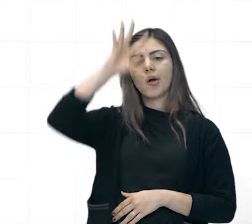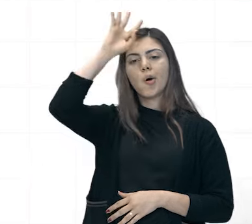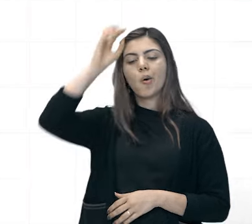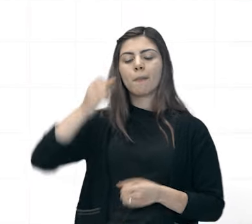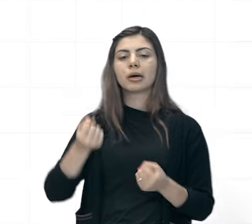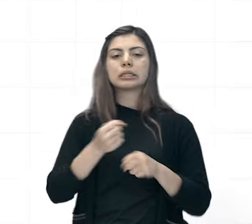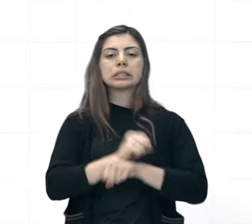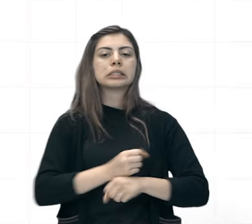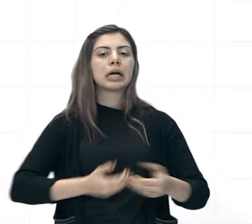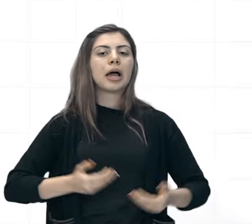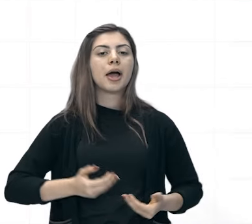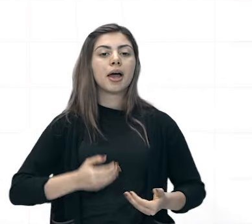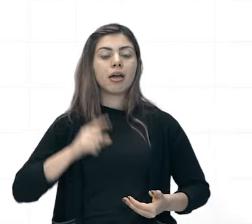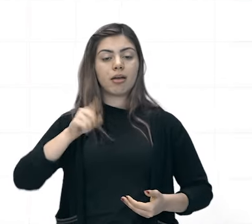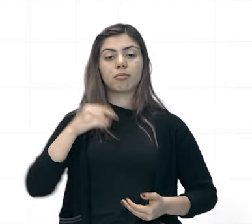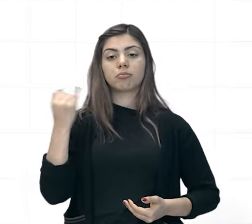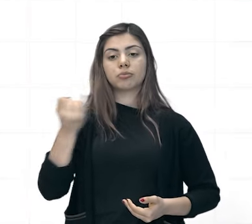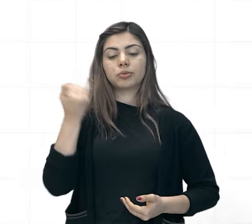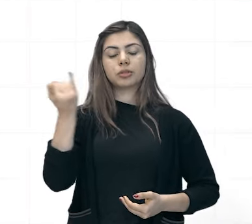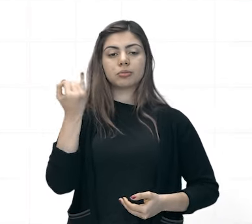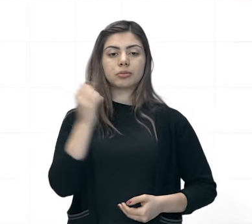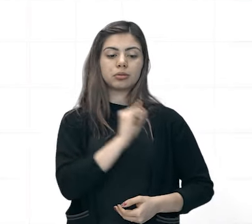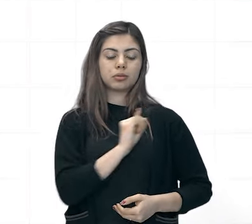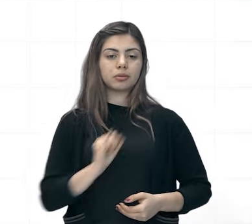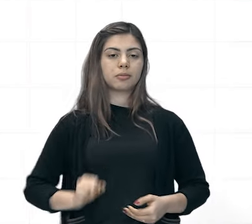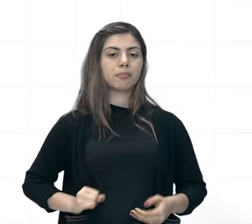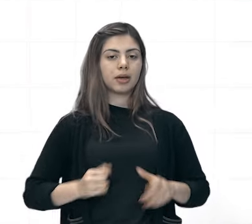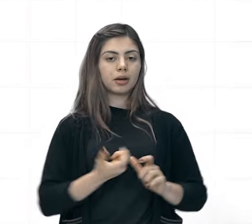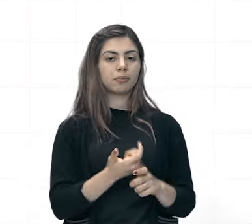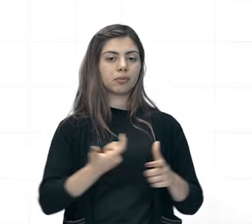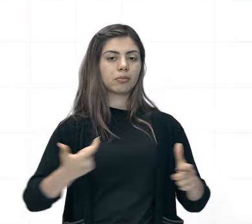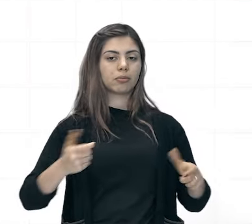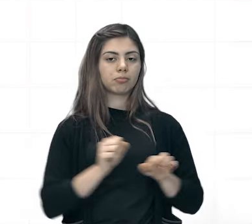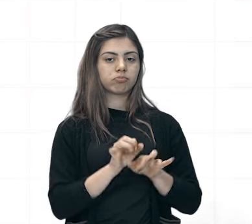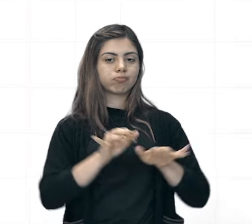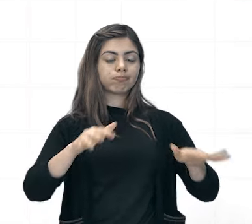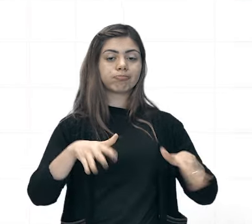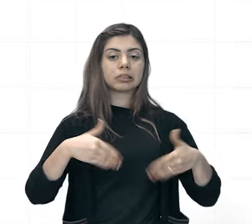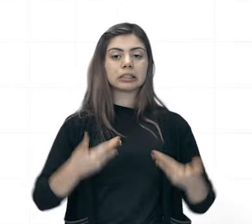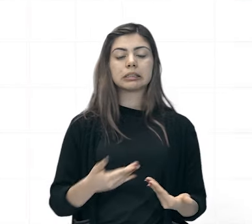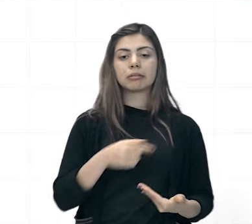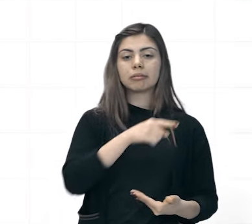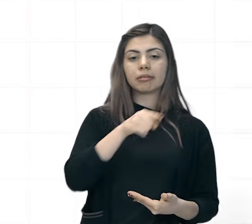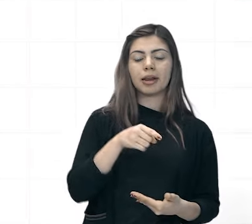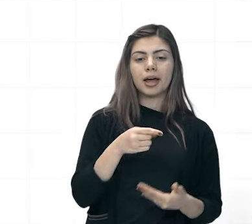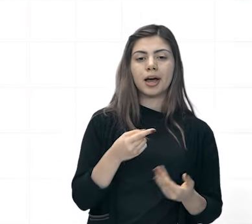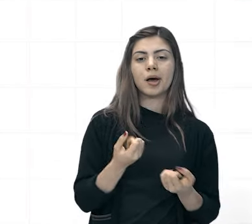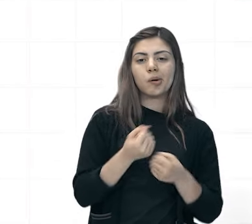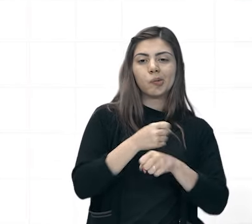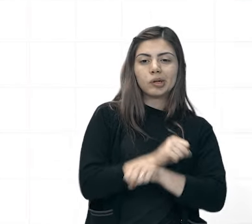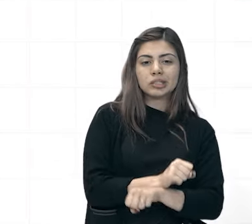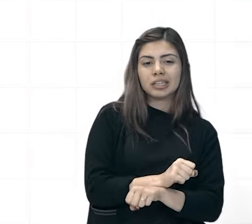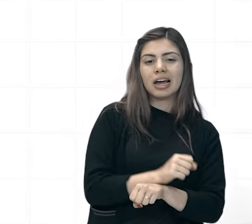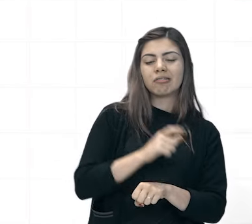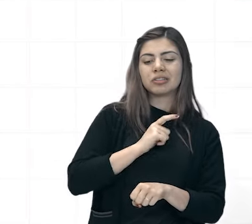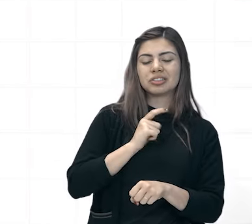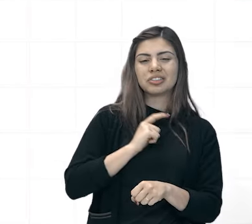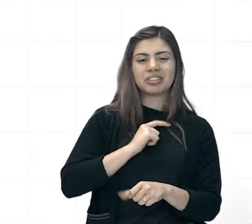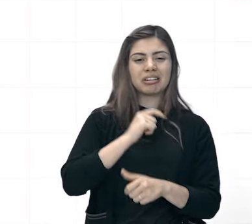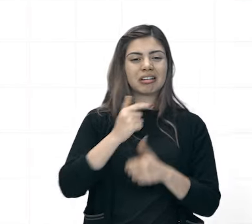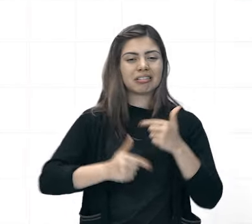era essencial para a expansão do império, sendo os escravos empregados em várias